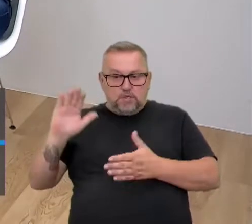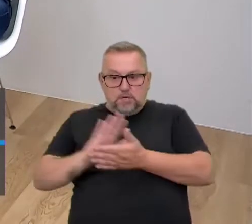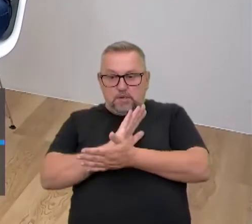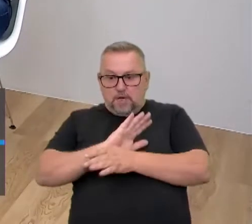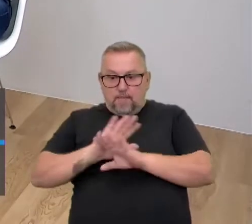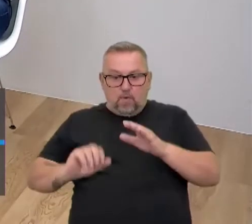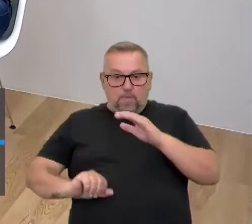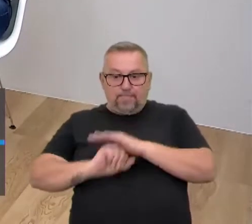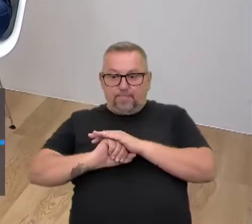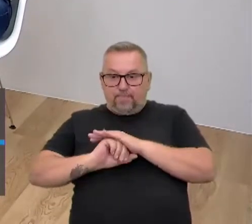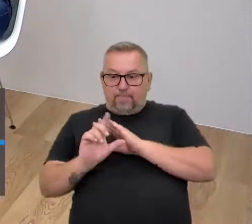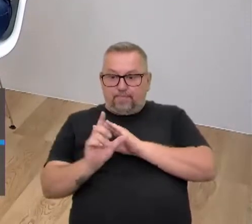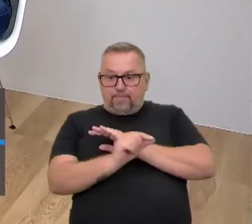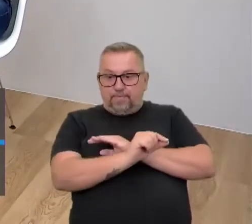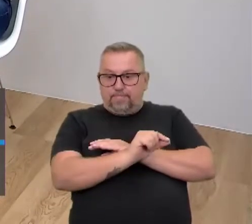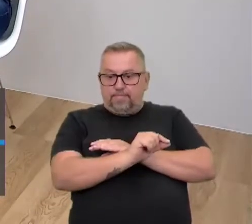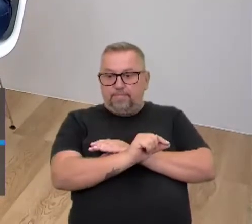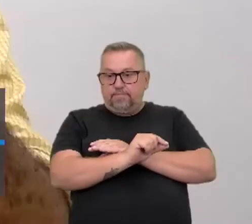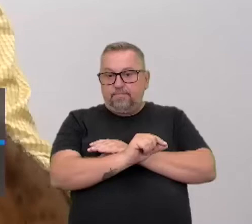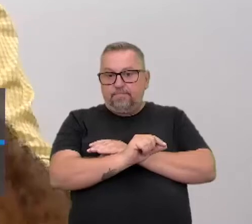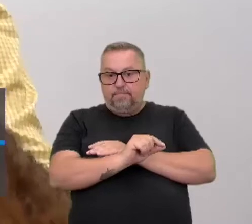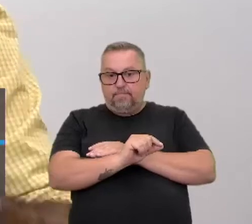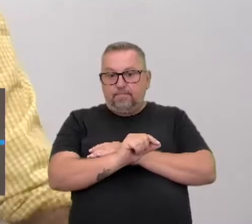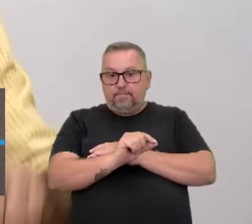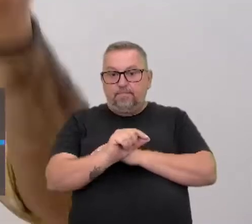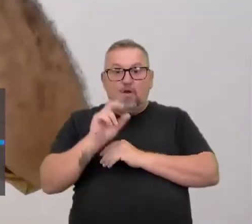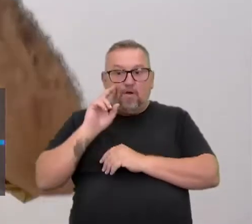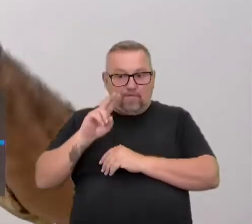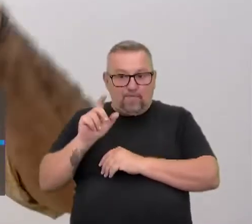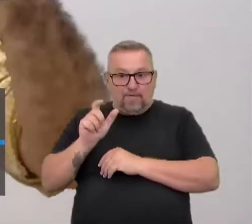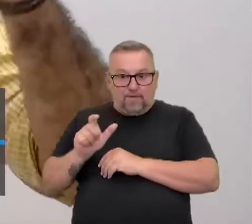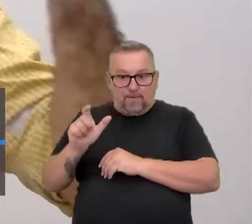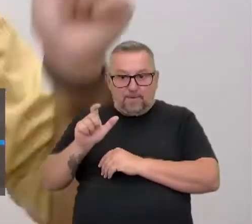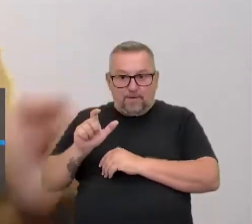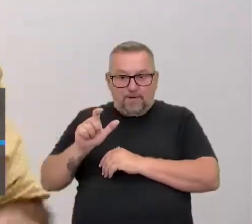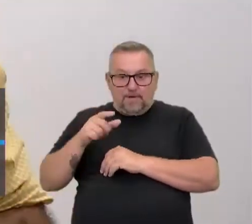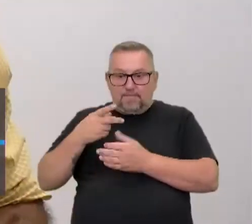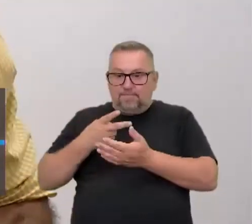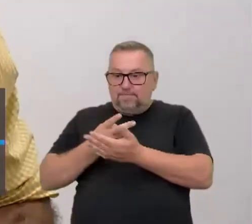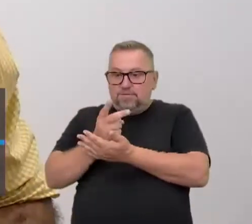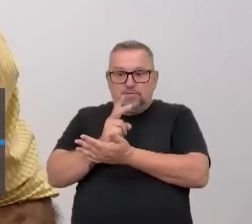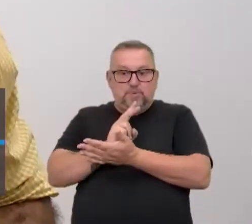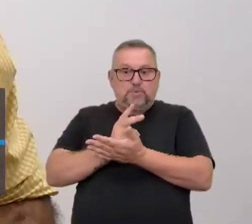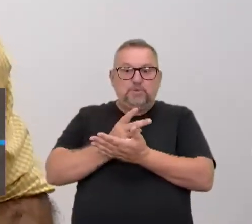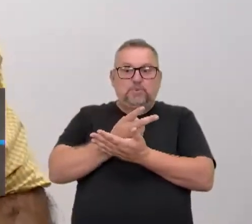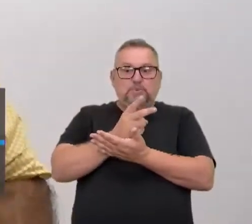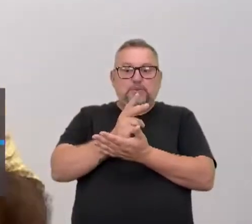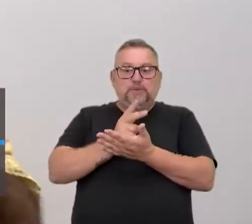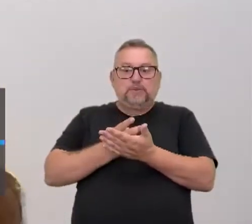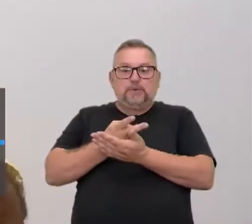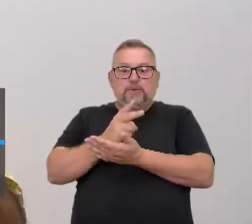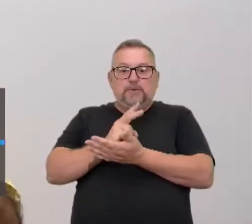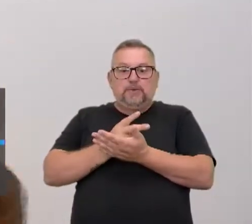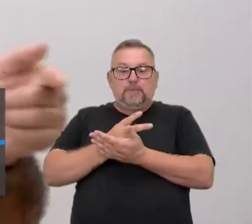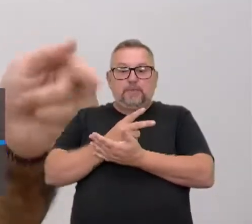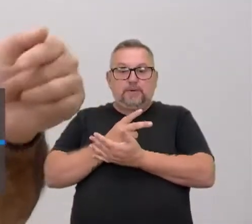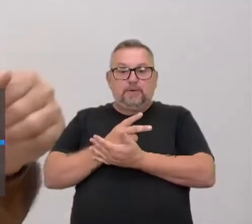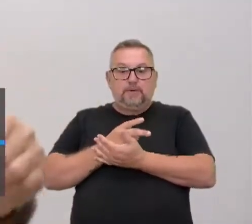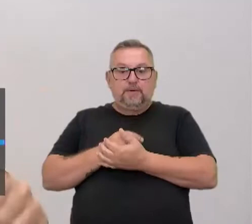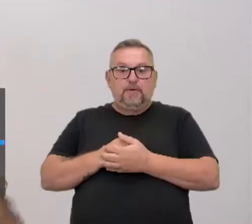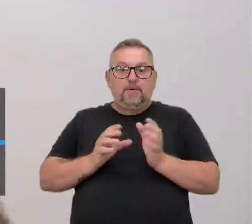rápido, que não pode, olha bem, a palavra que eu vou usar é essa mesmo, incomodar o seu processo